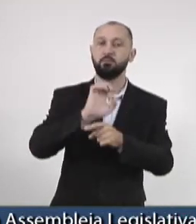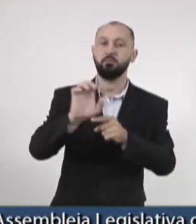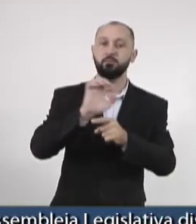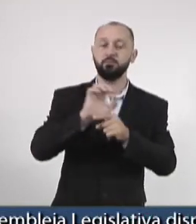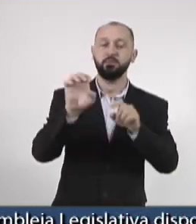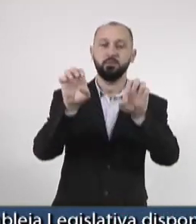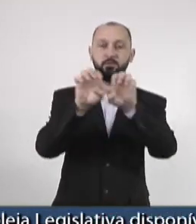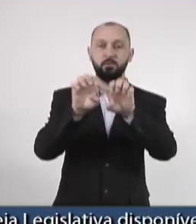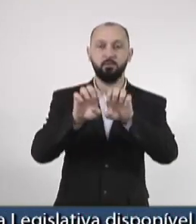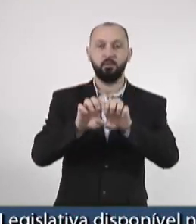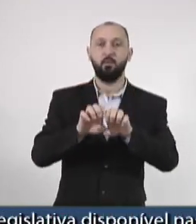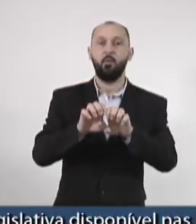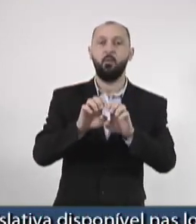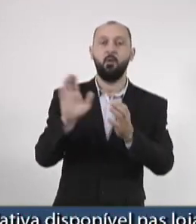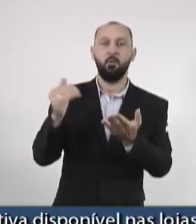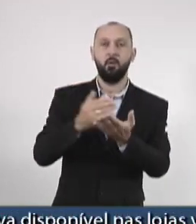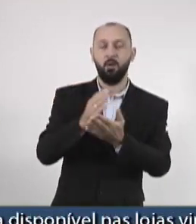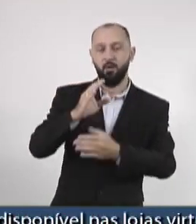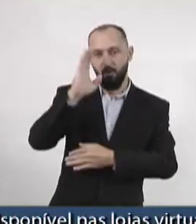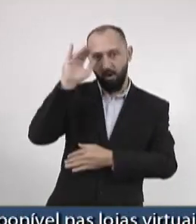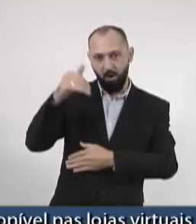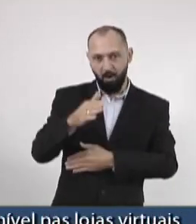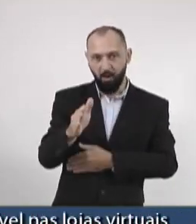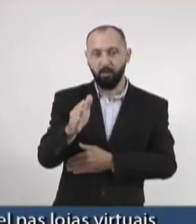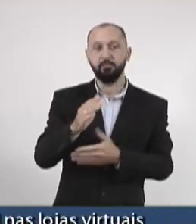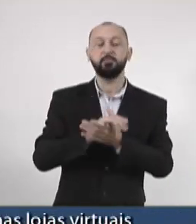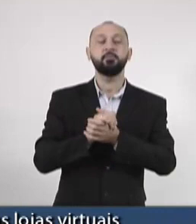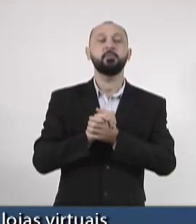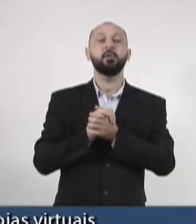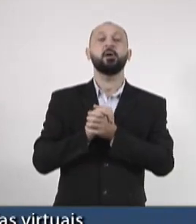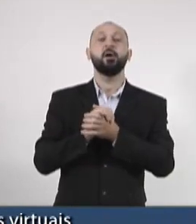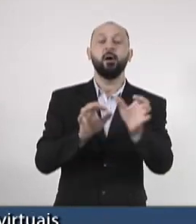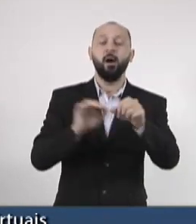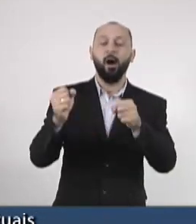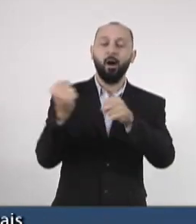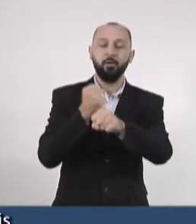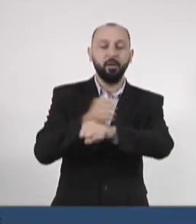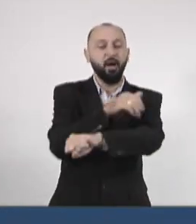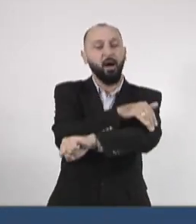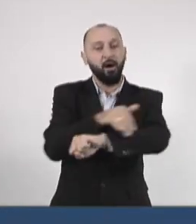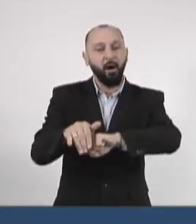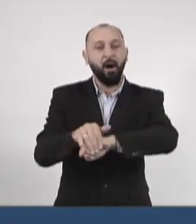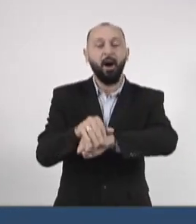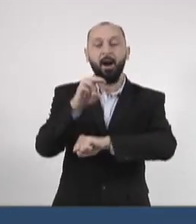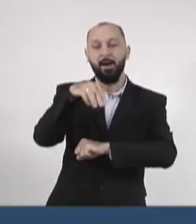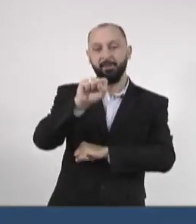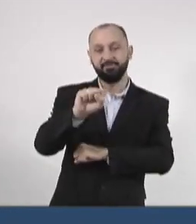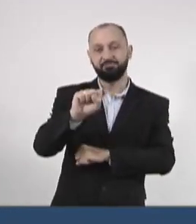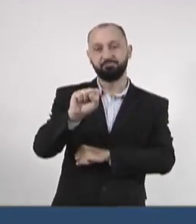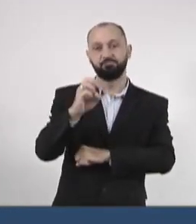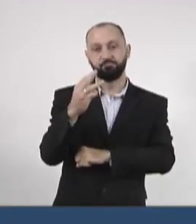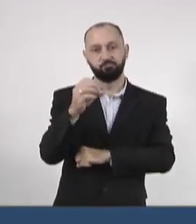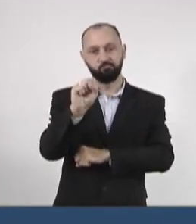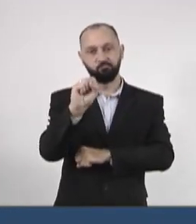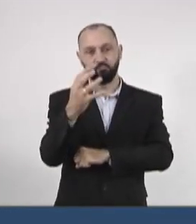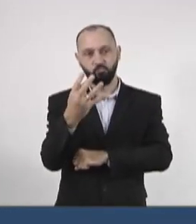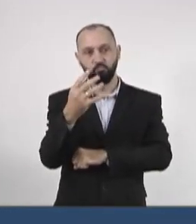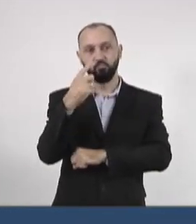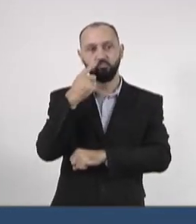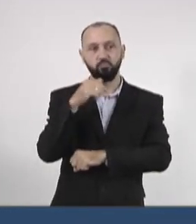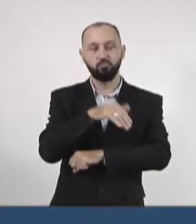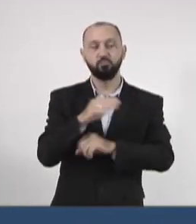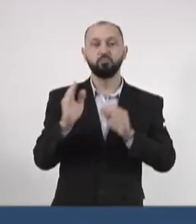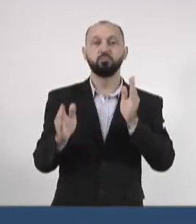de Infraestrutura e Logística, senhor Hélio Pelufo, solicitando recapeamento na rodovia MS-384,